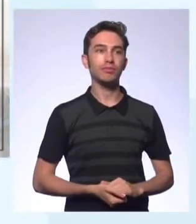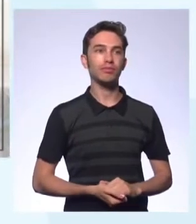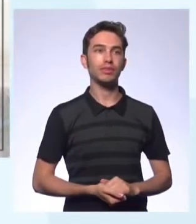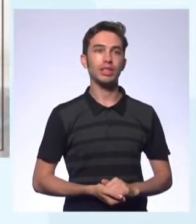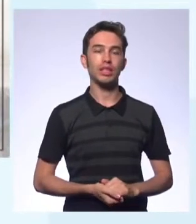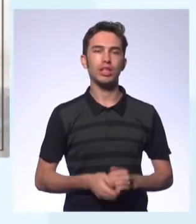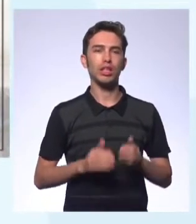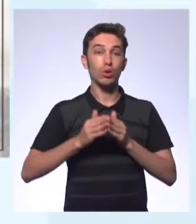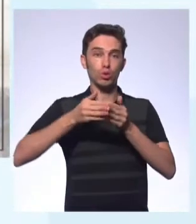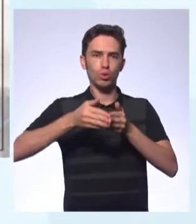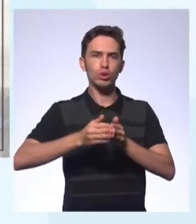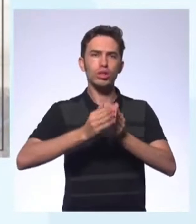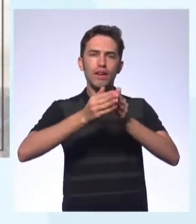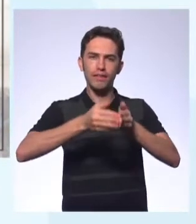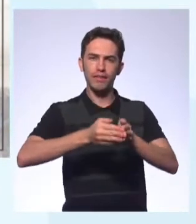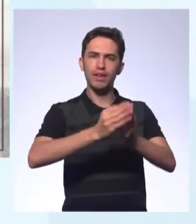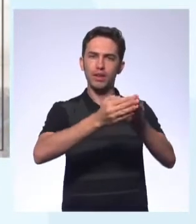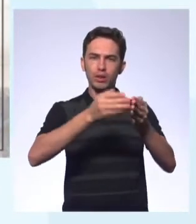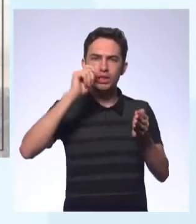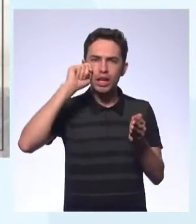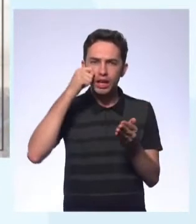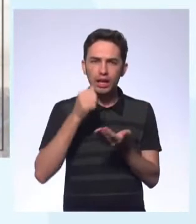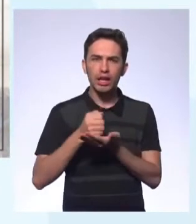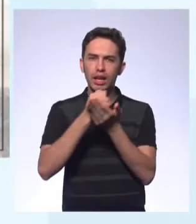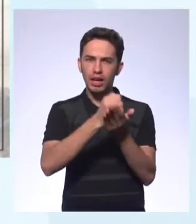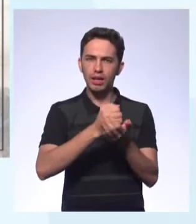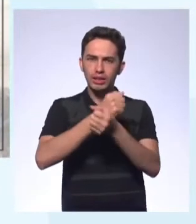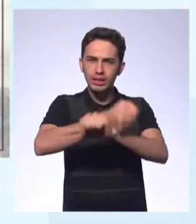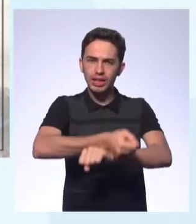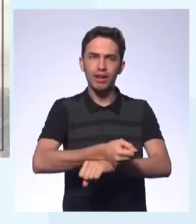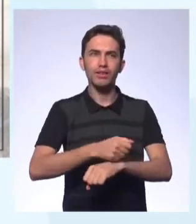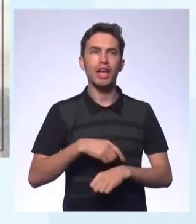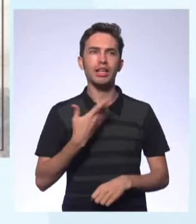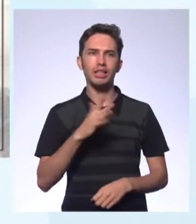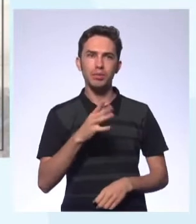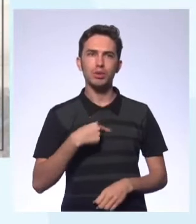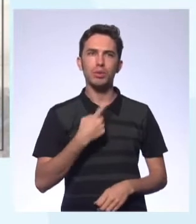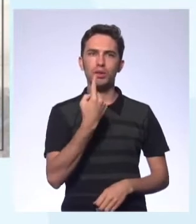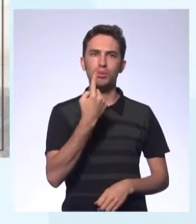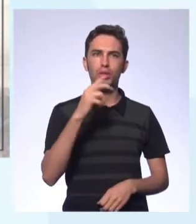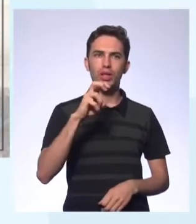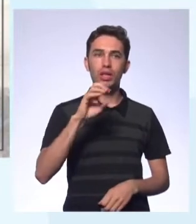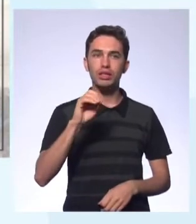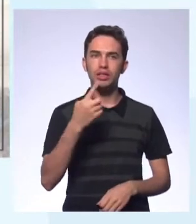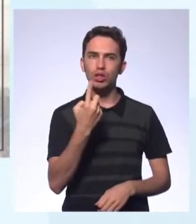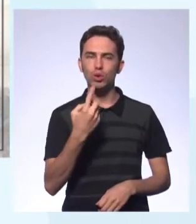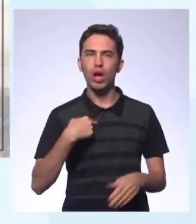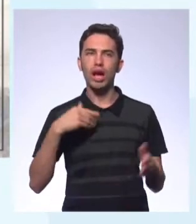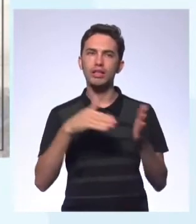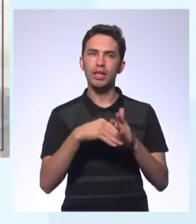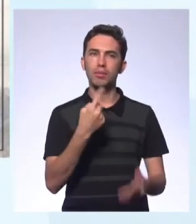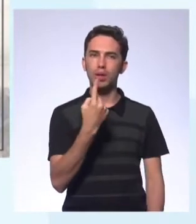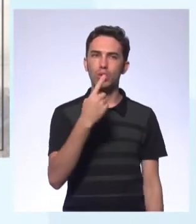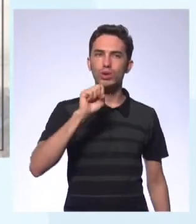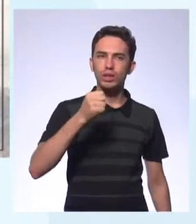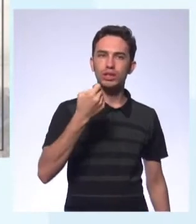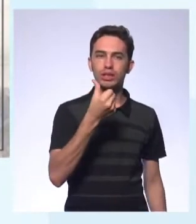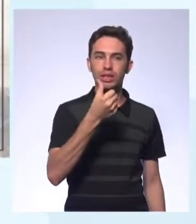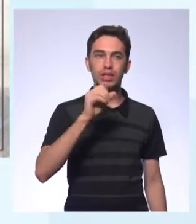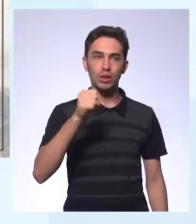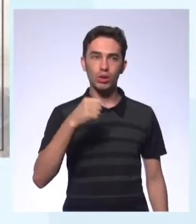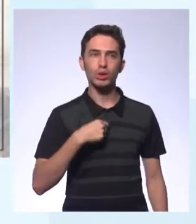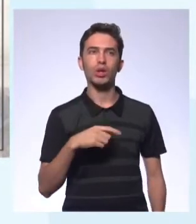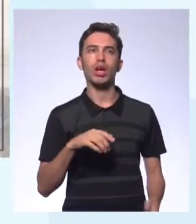Nos navios negreiros, né, nós temos aí uma data de 1501 a 1868, então nós temos aí do século XVI ao